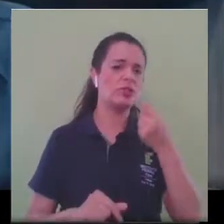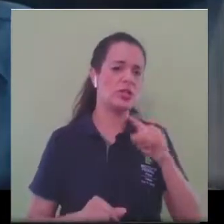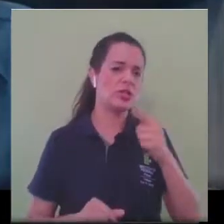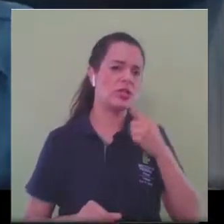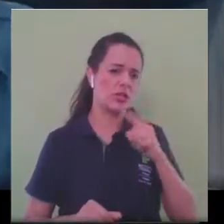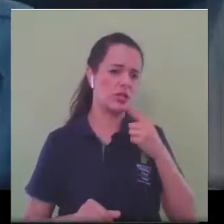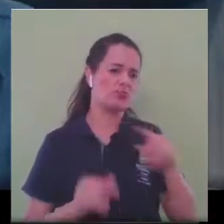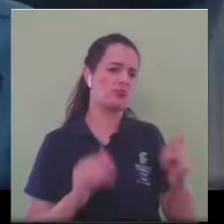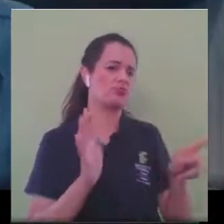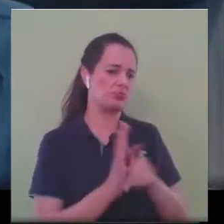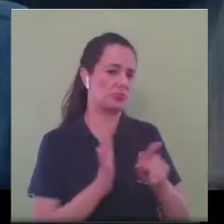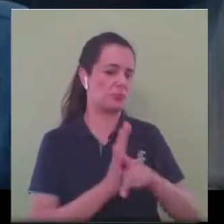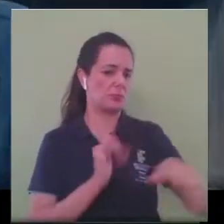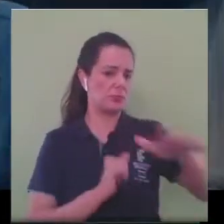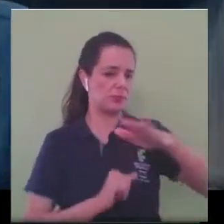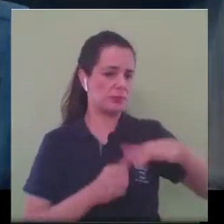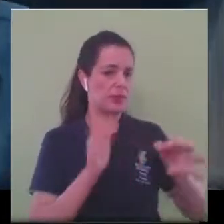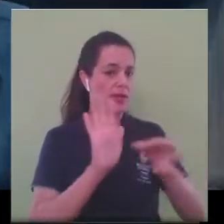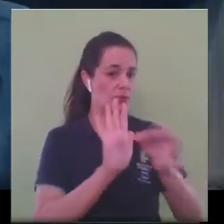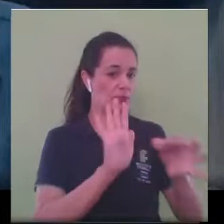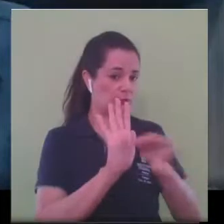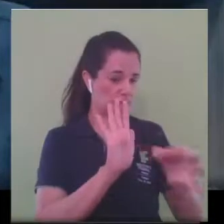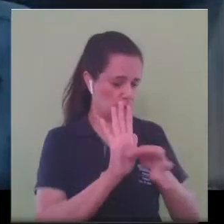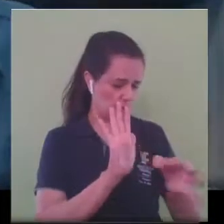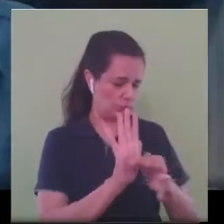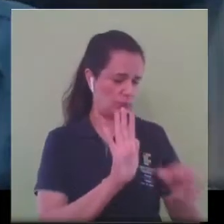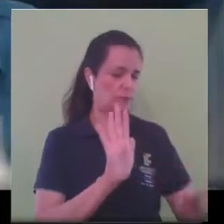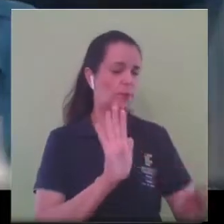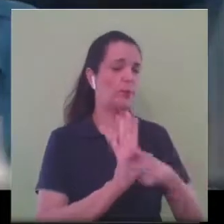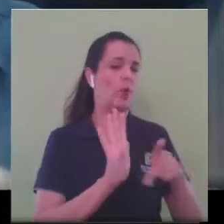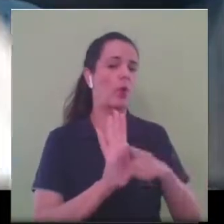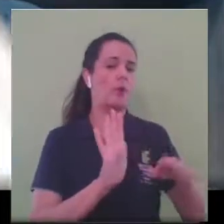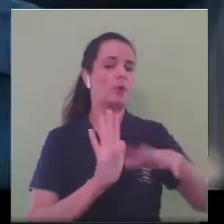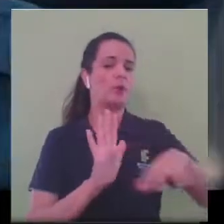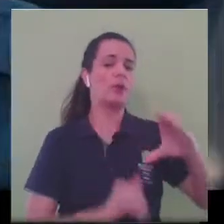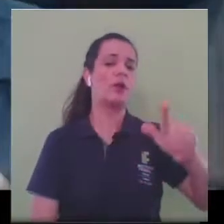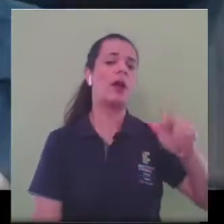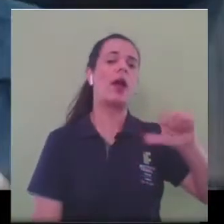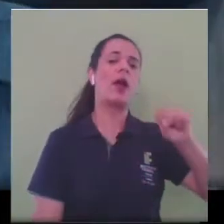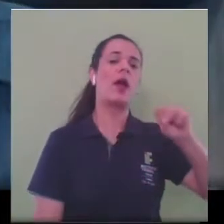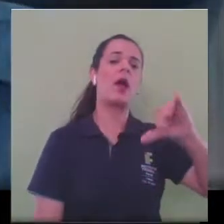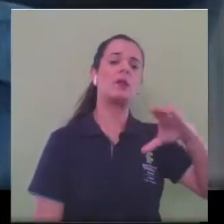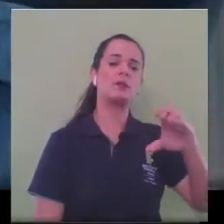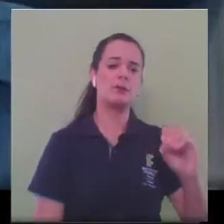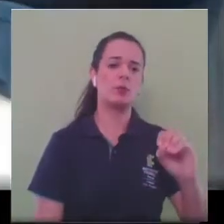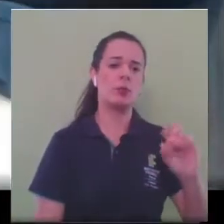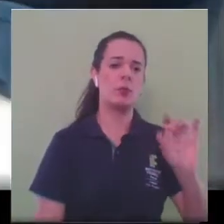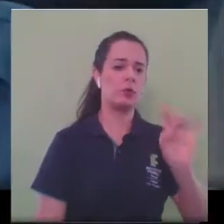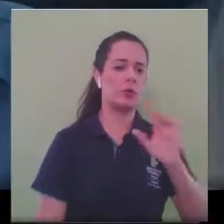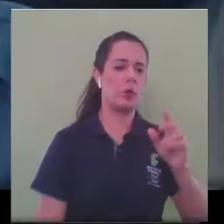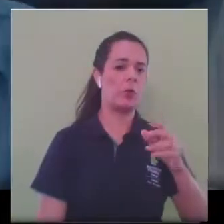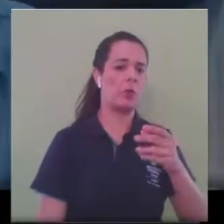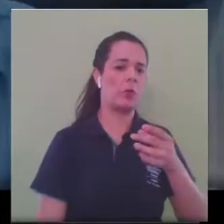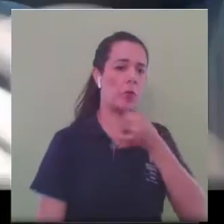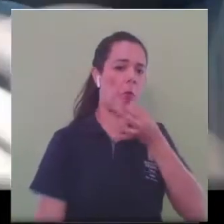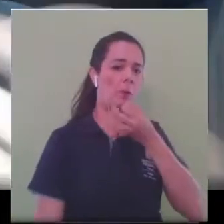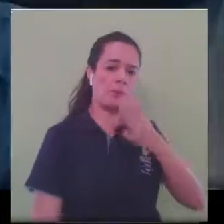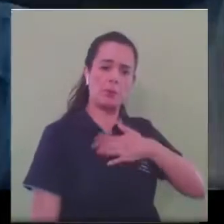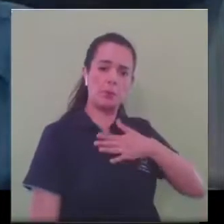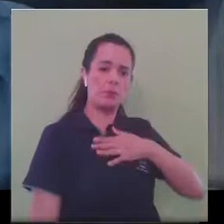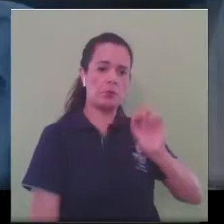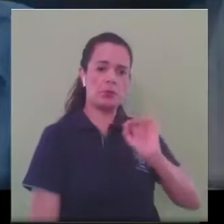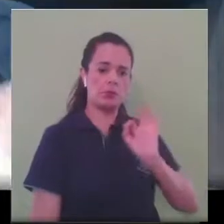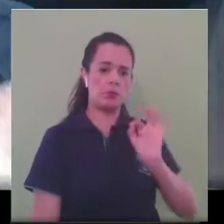literários que tentaram definir o que é um clássico, né? Nós não podemos definir por nós mesmos um clássico, sob pena